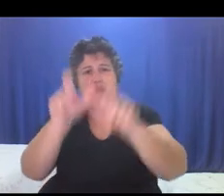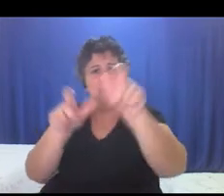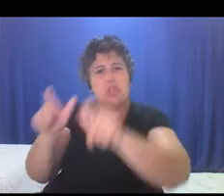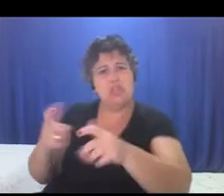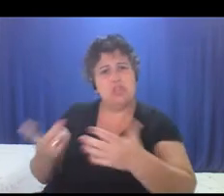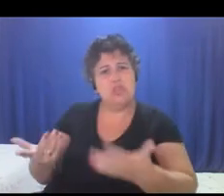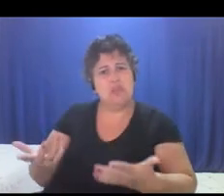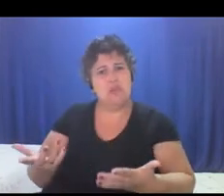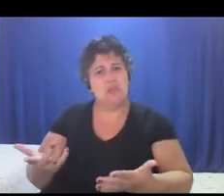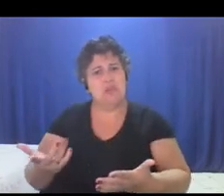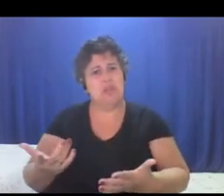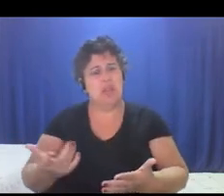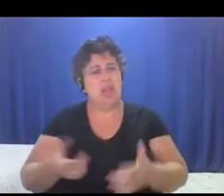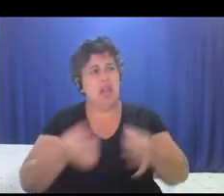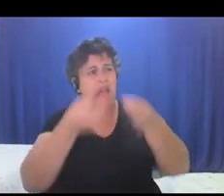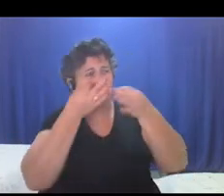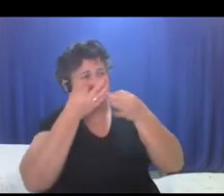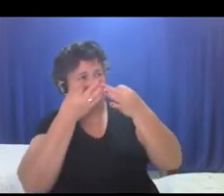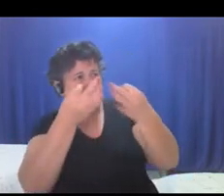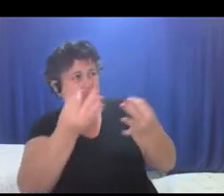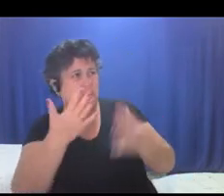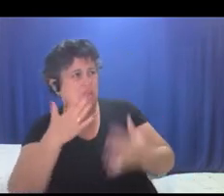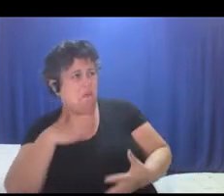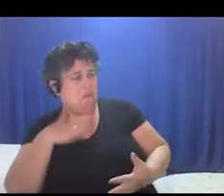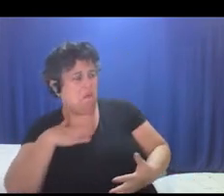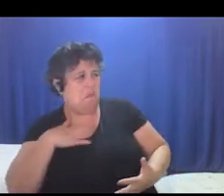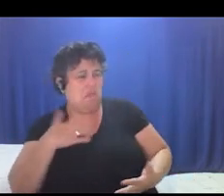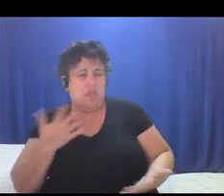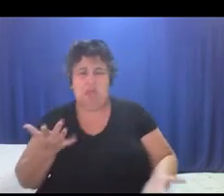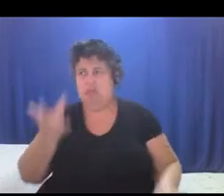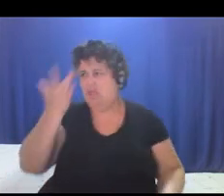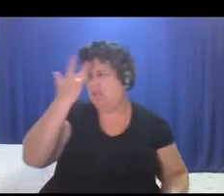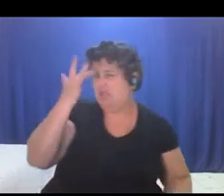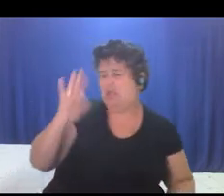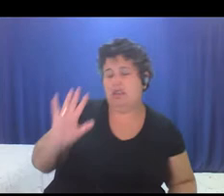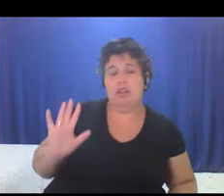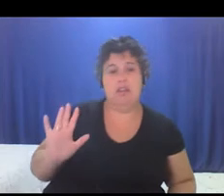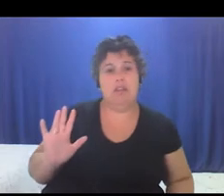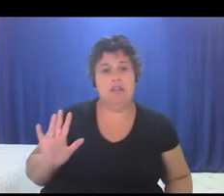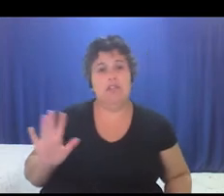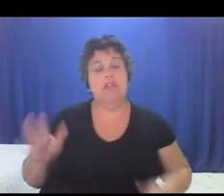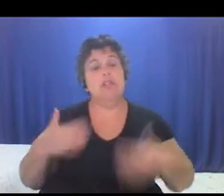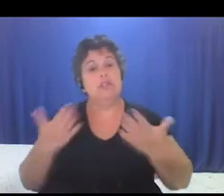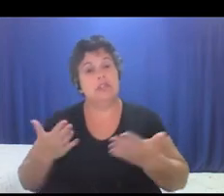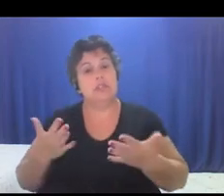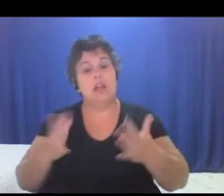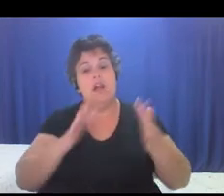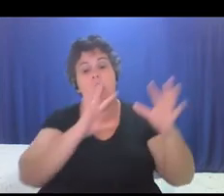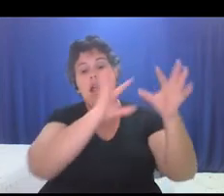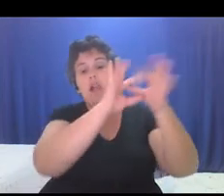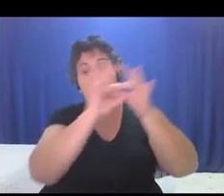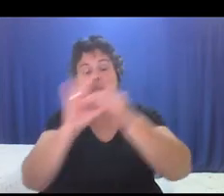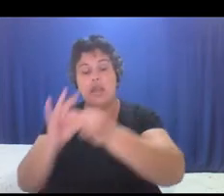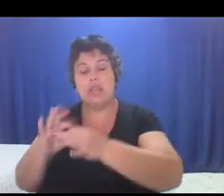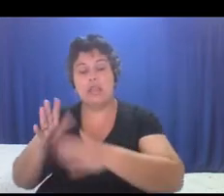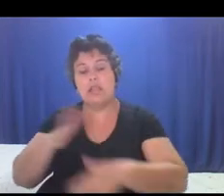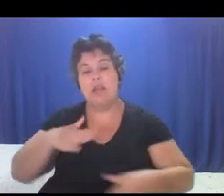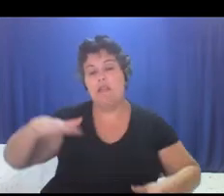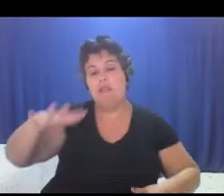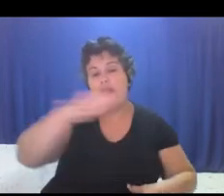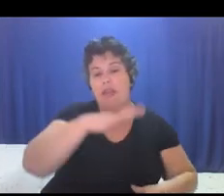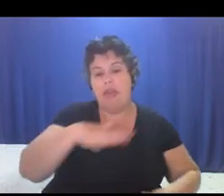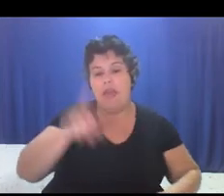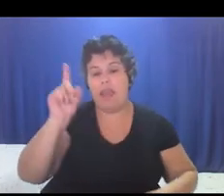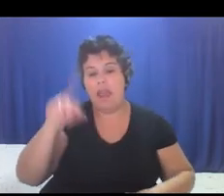atenciosas. Então, essa interação das áreas conectada com o propósito da empresa, eu acho